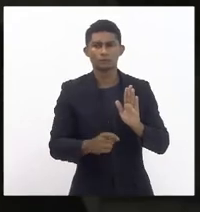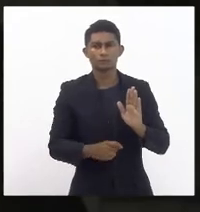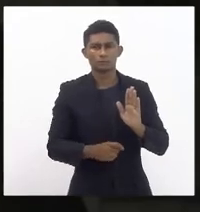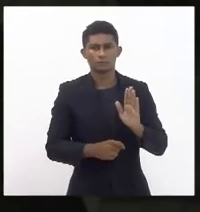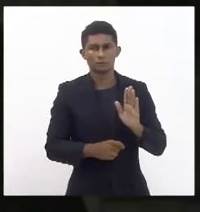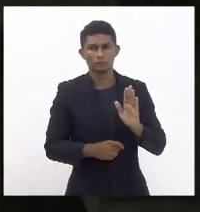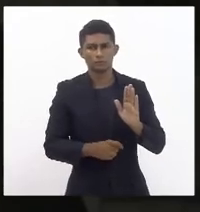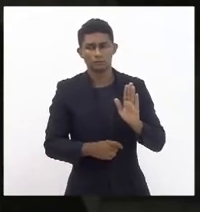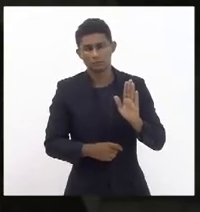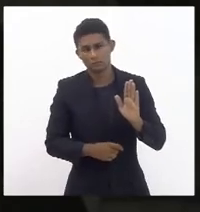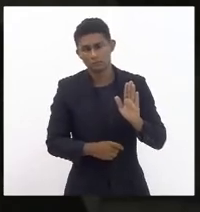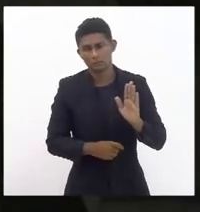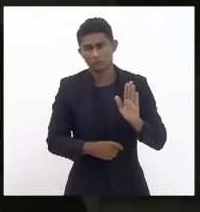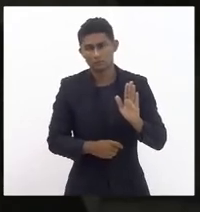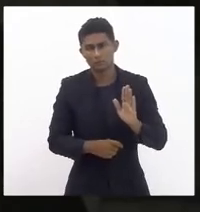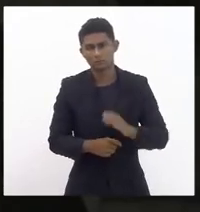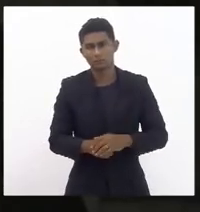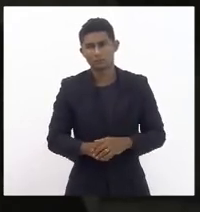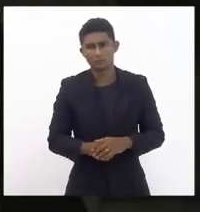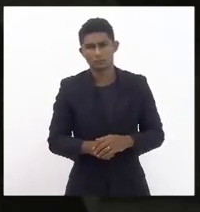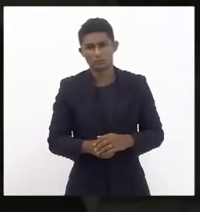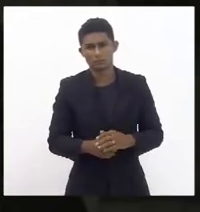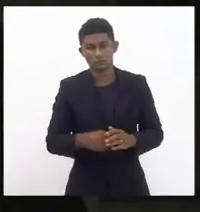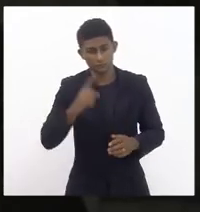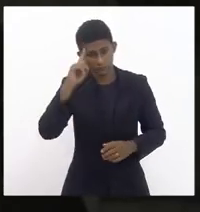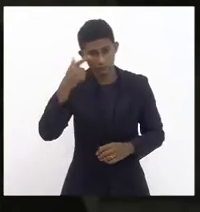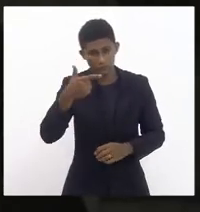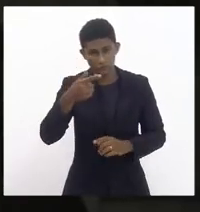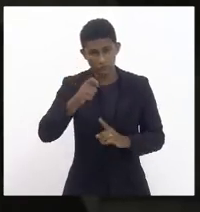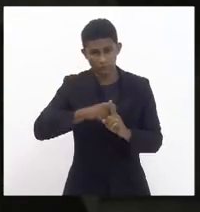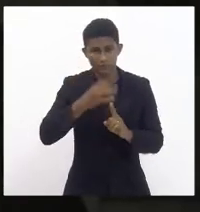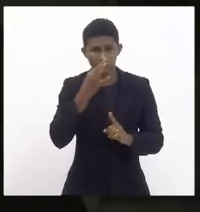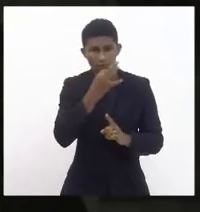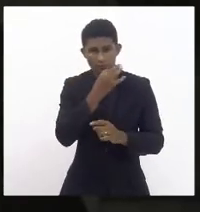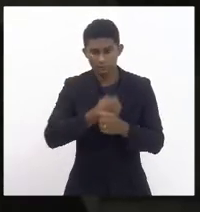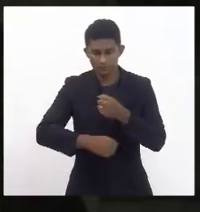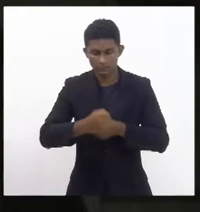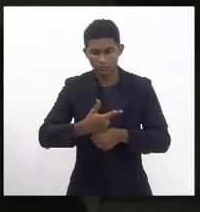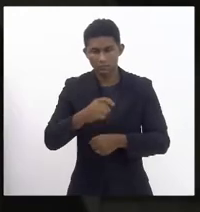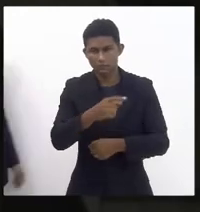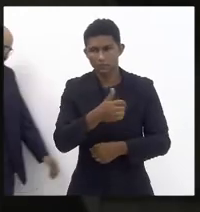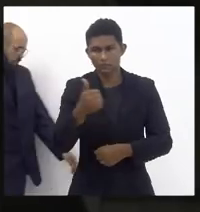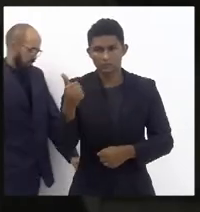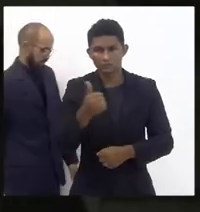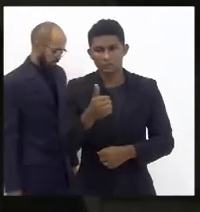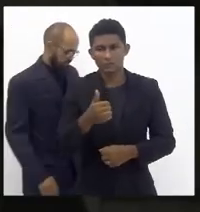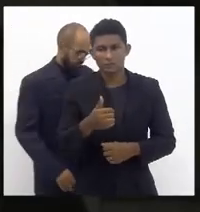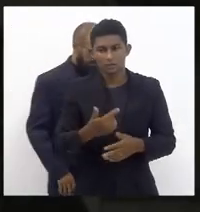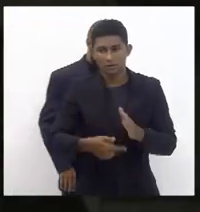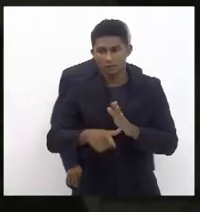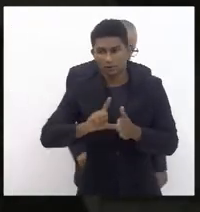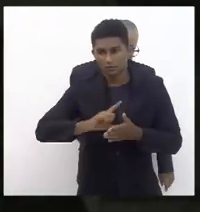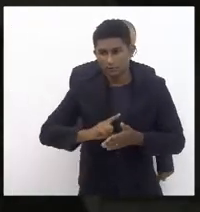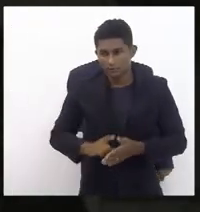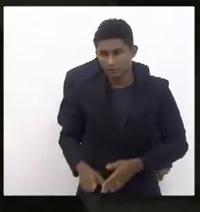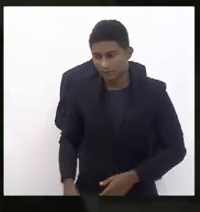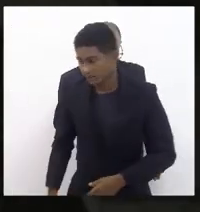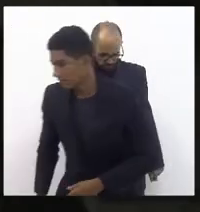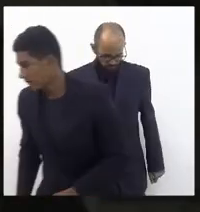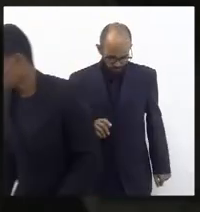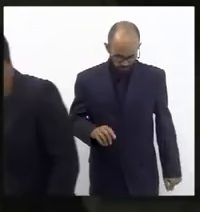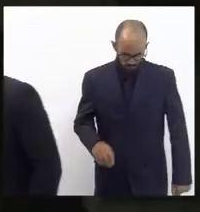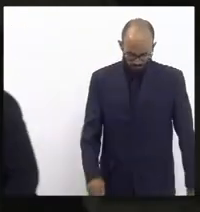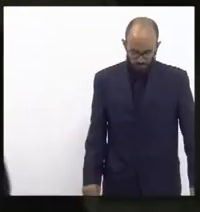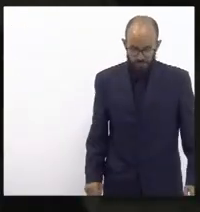e era de dois de setembro de 21 muito antes desta resolução